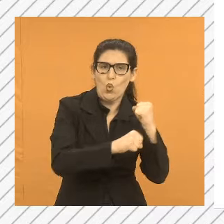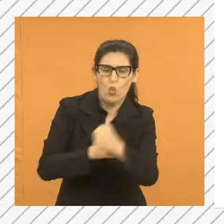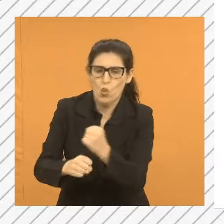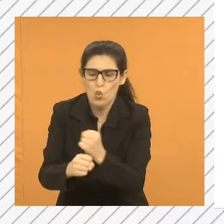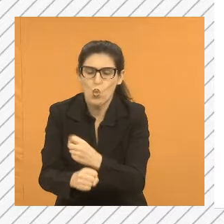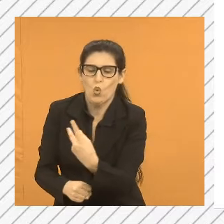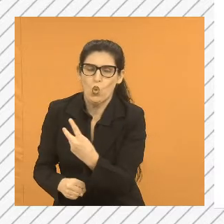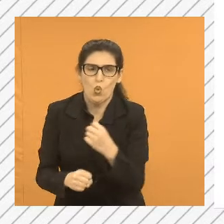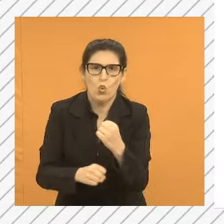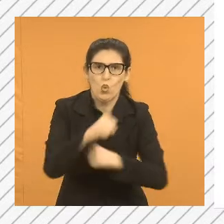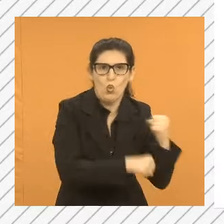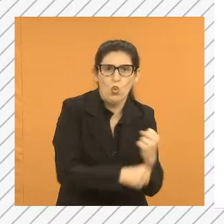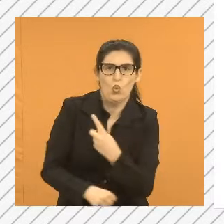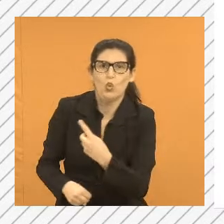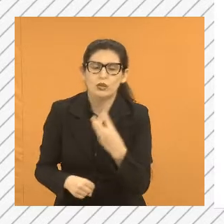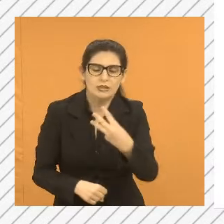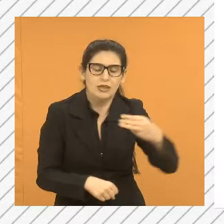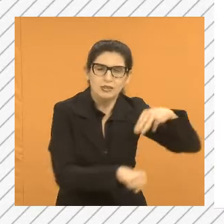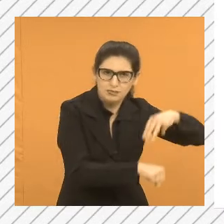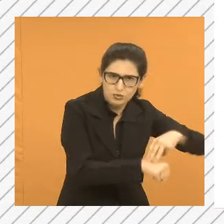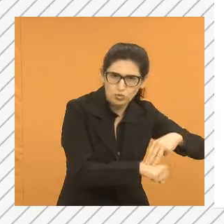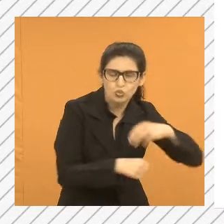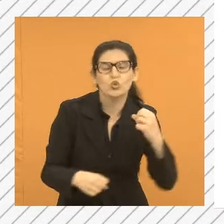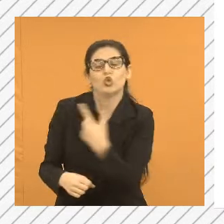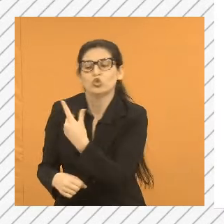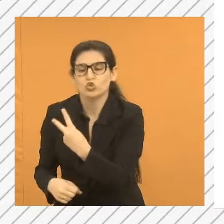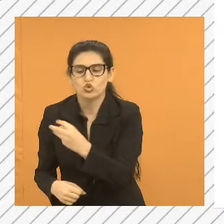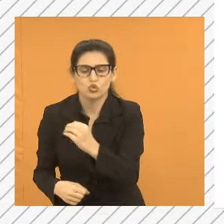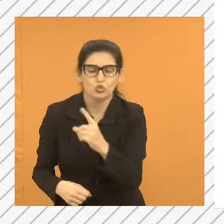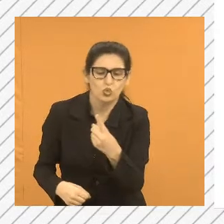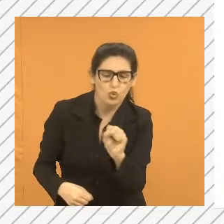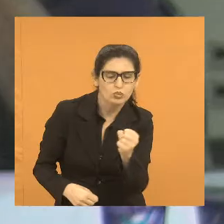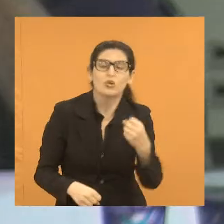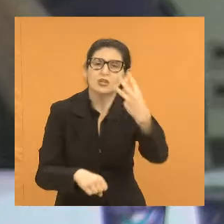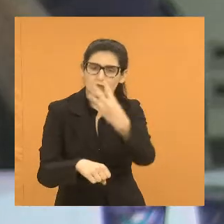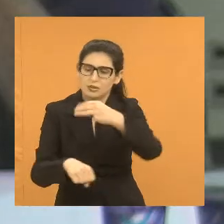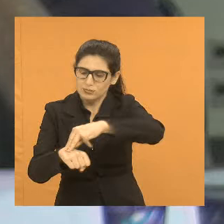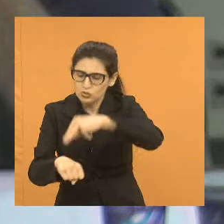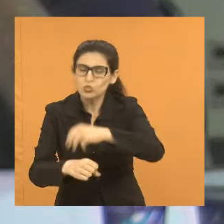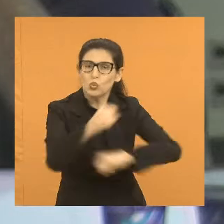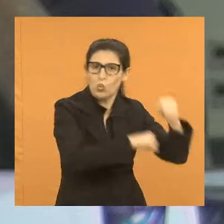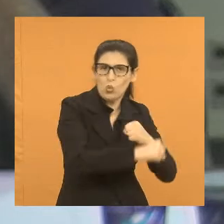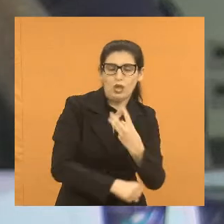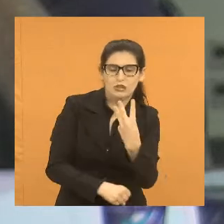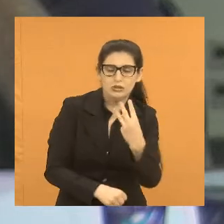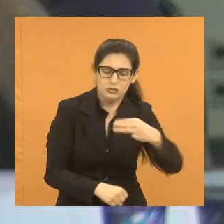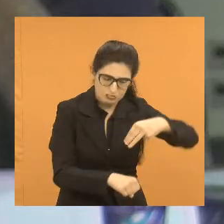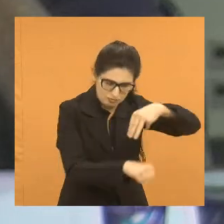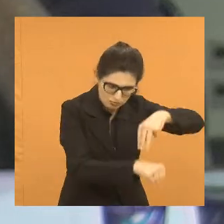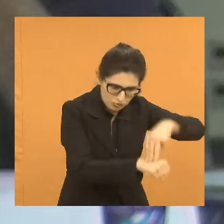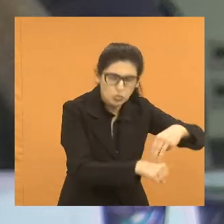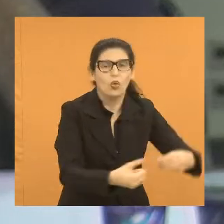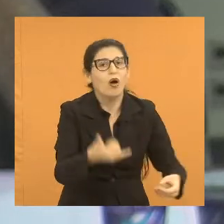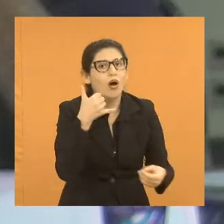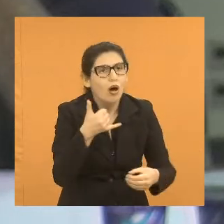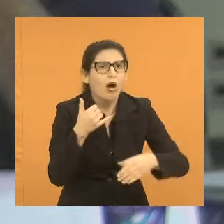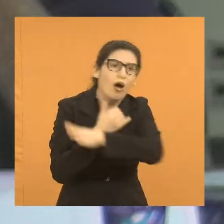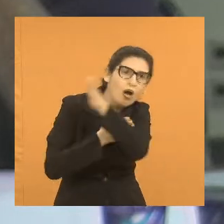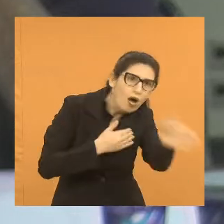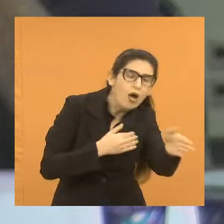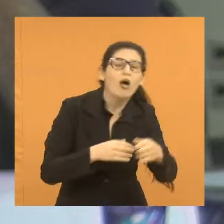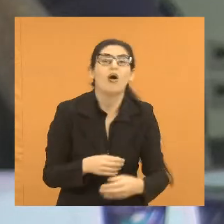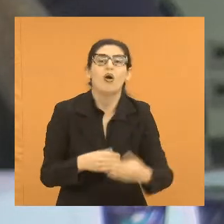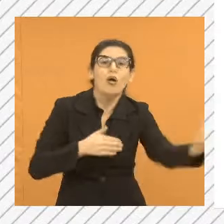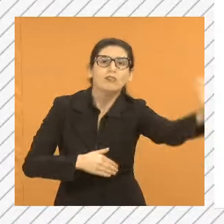2018, 17, 13 minutos e 18, 13 minutos também confirmado. Em relação ao tempo médio de transporte até